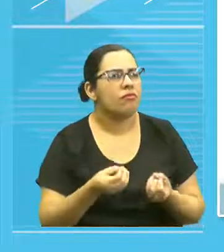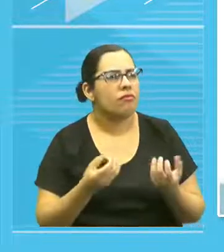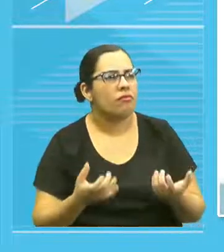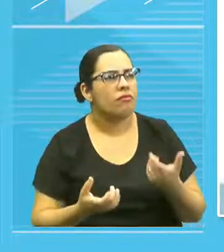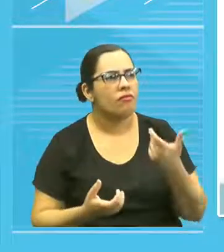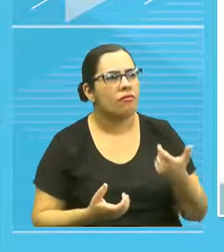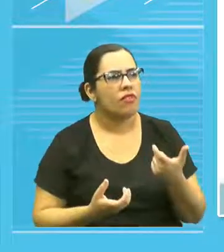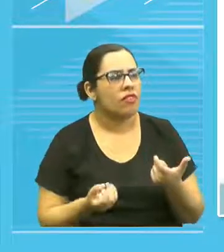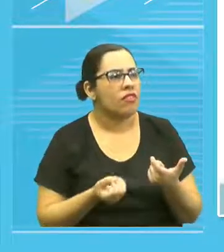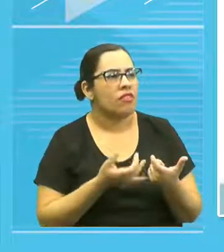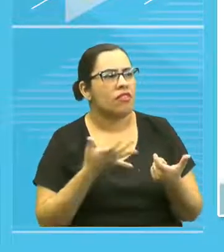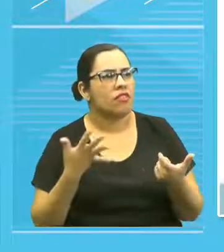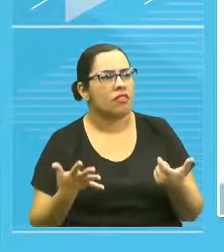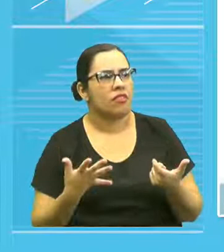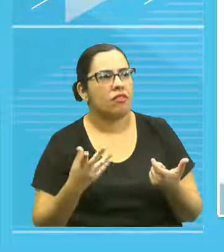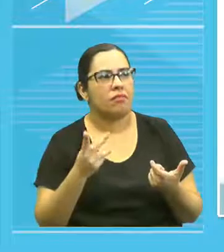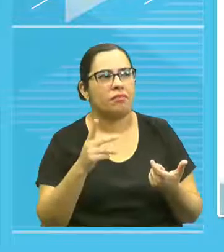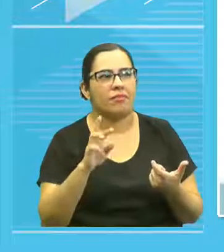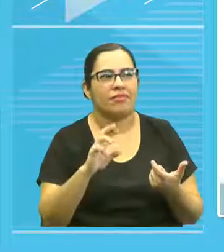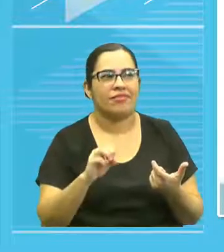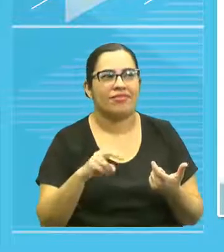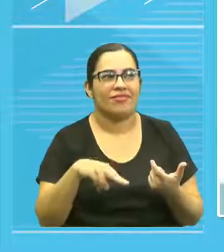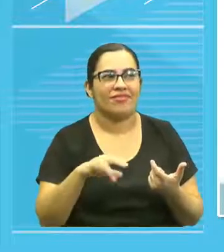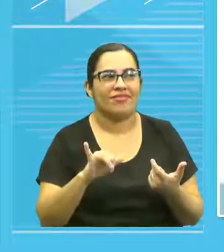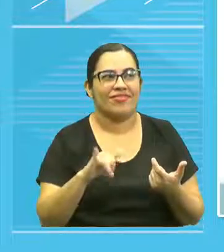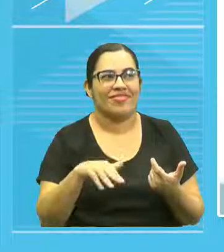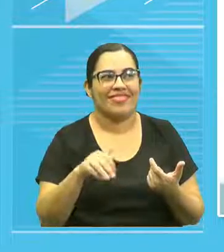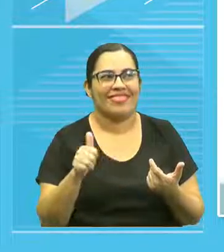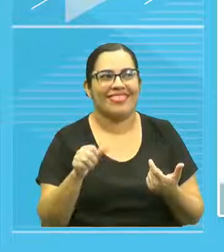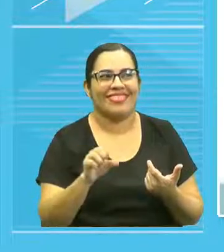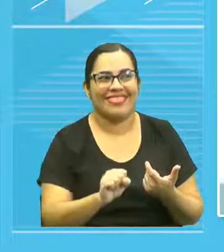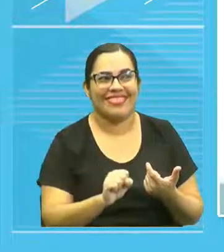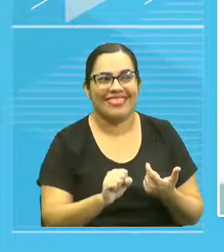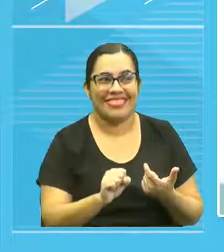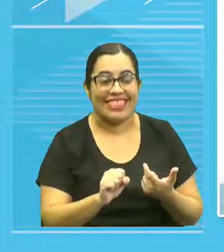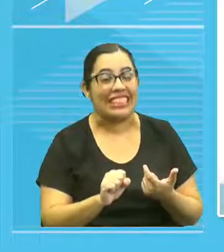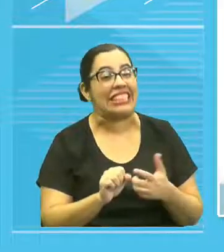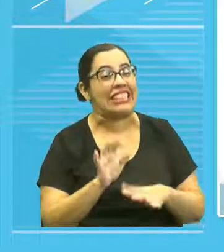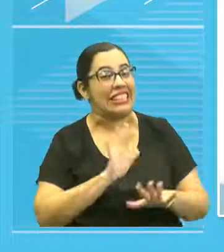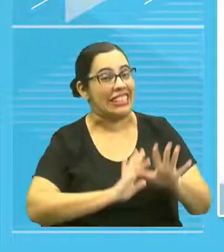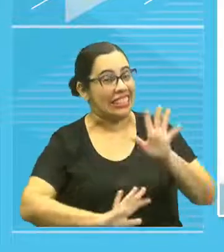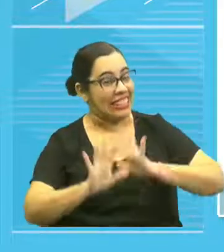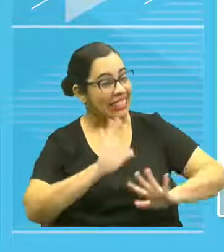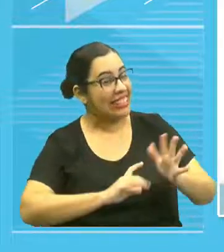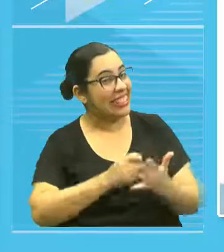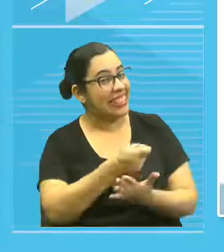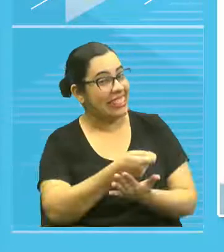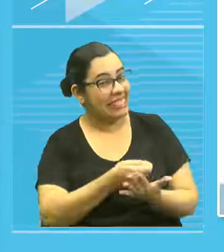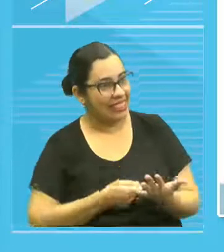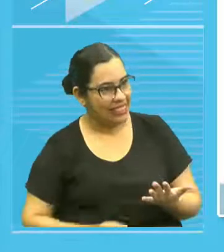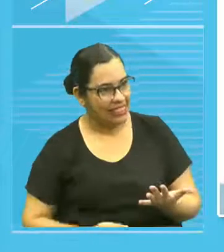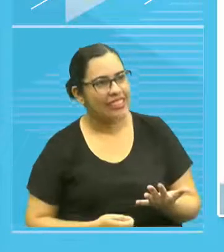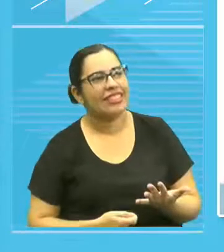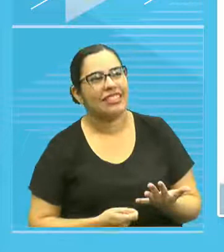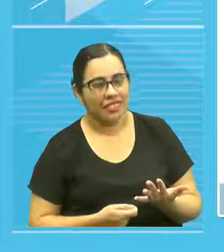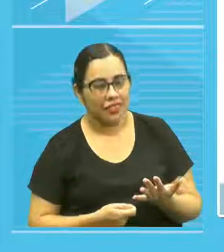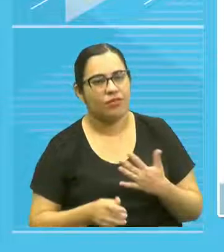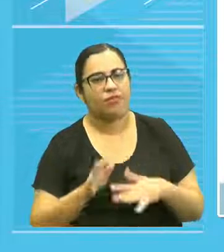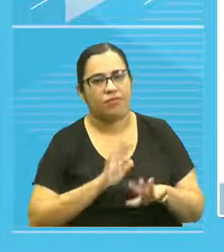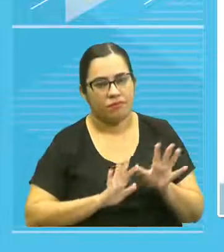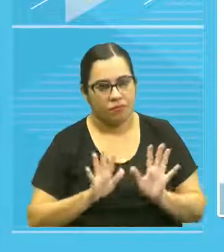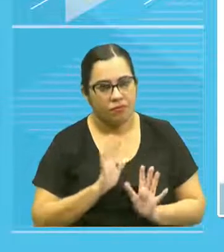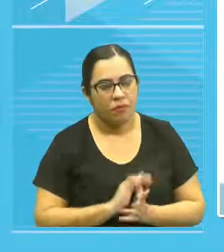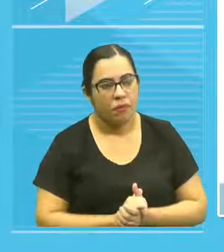a palavras parônimas Opa isso é lindo porque vai ser um perigo na redação a paranomásia